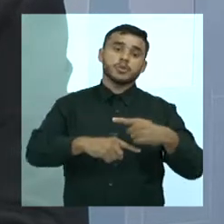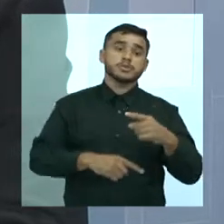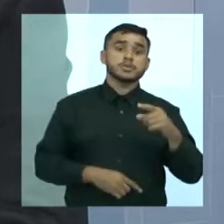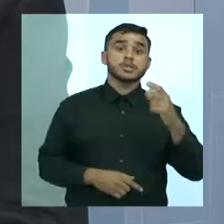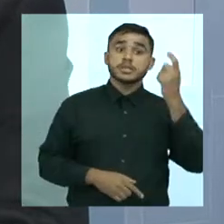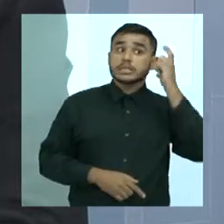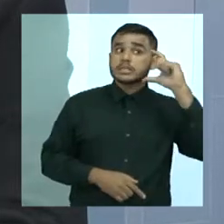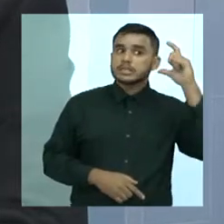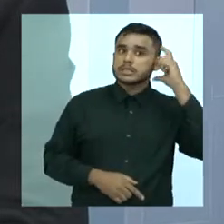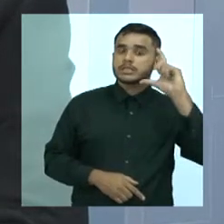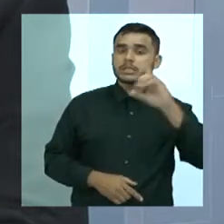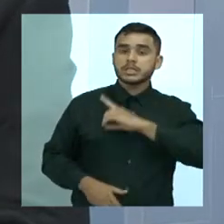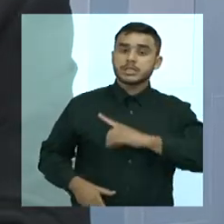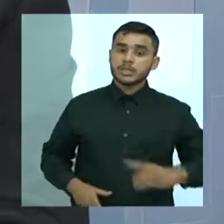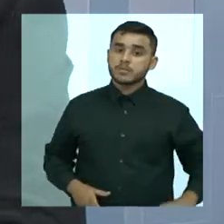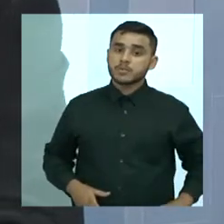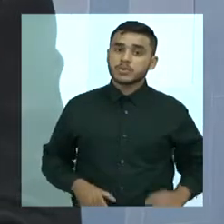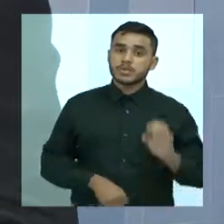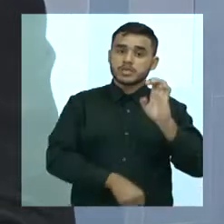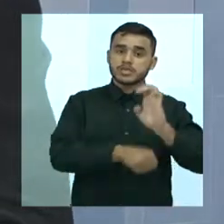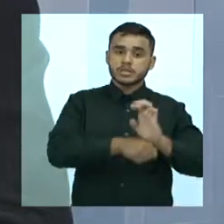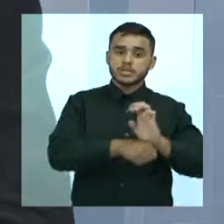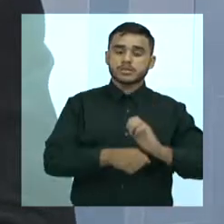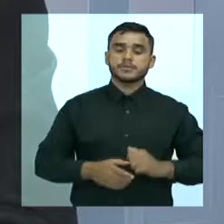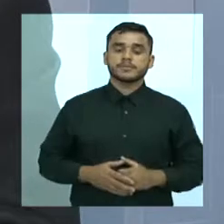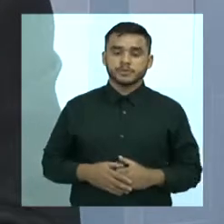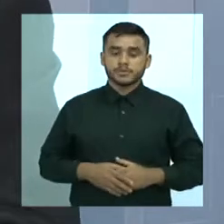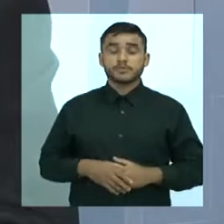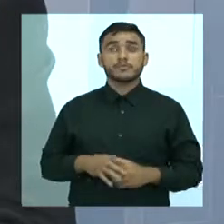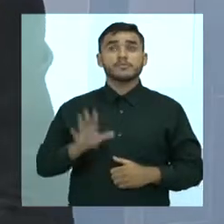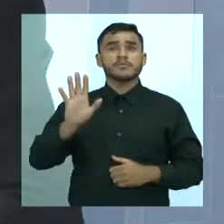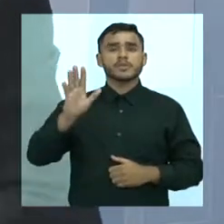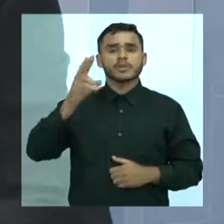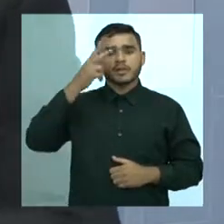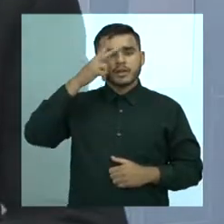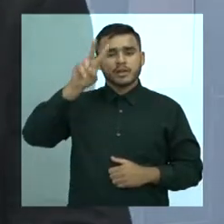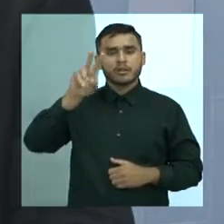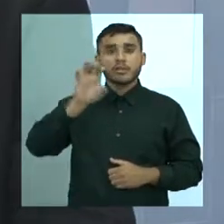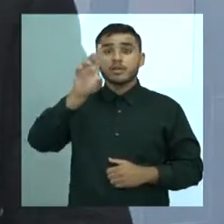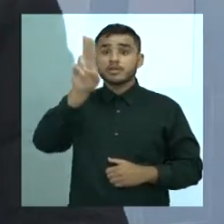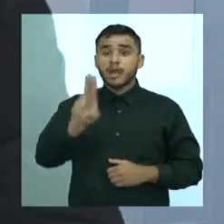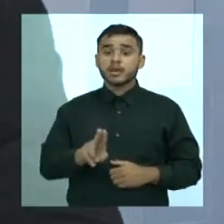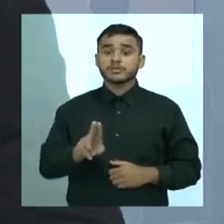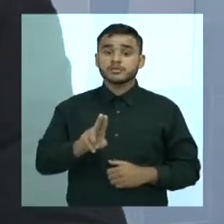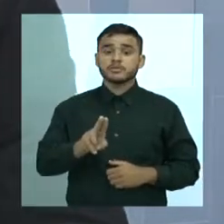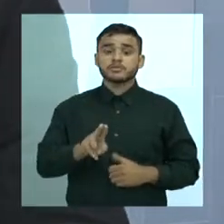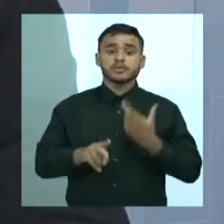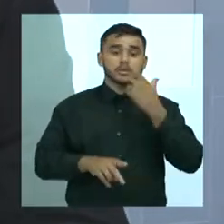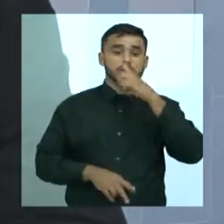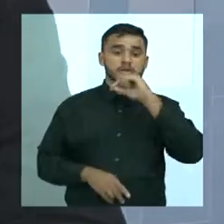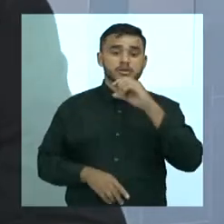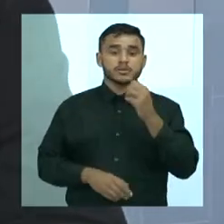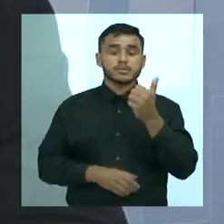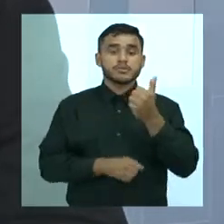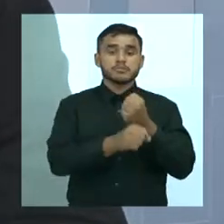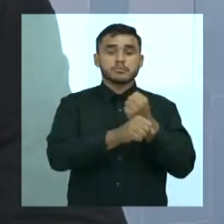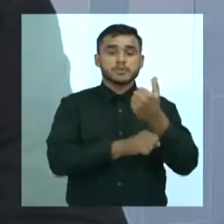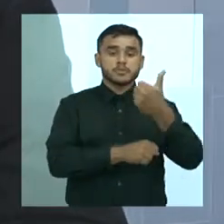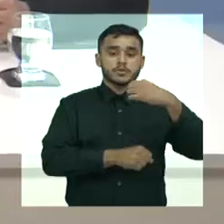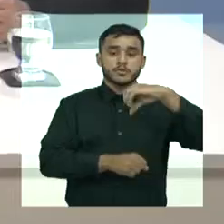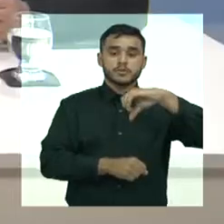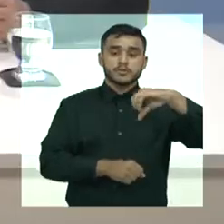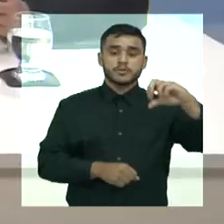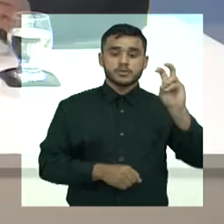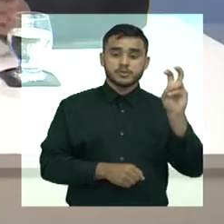do segundo mandato de Tasso Gereissati, que foi de 95 a 98, quem era o presidente da casa? Cid da Ferreira Assembleia